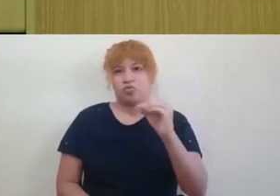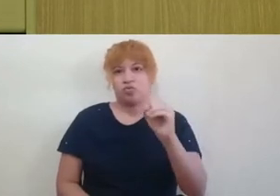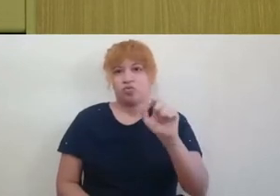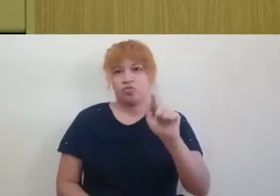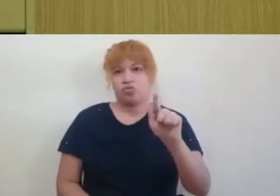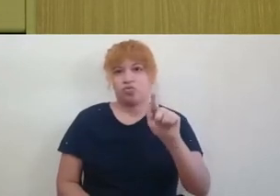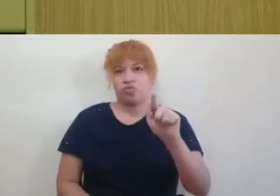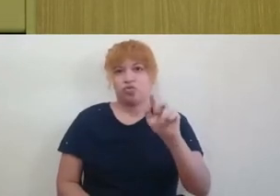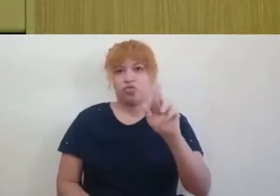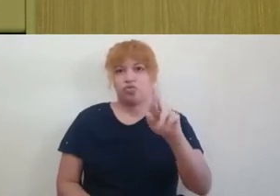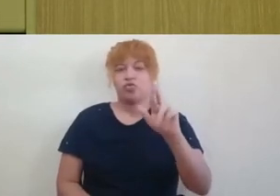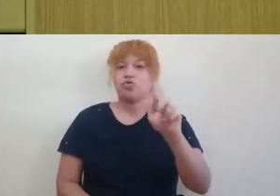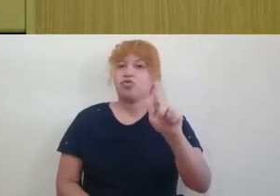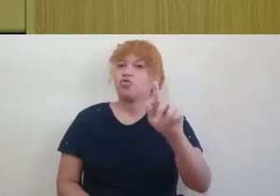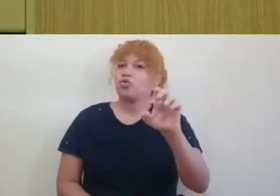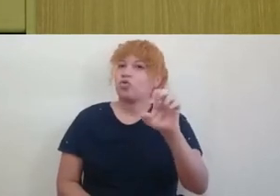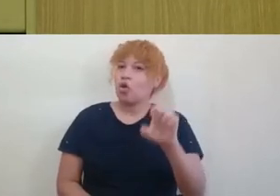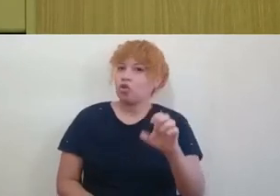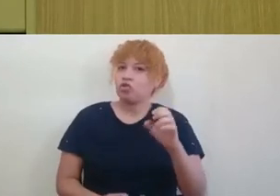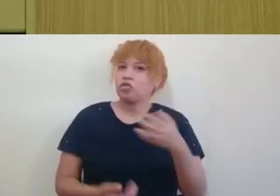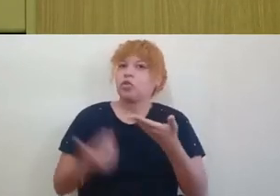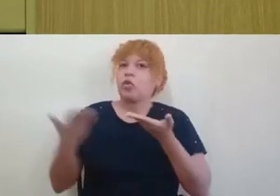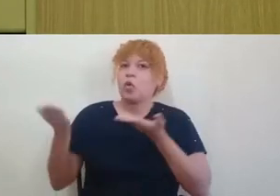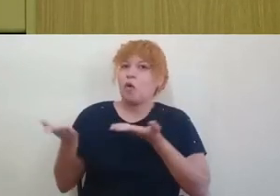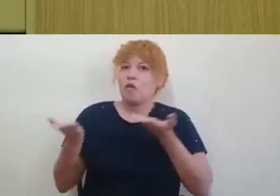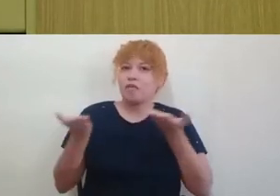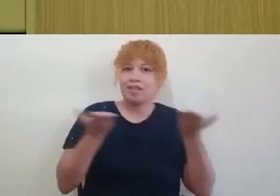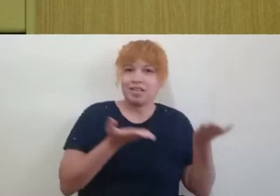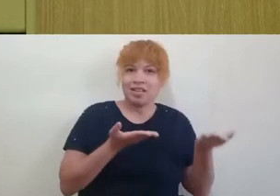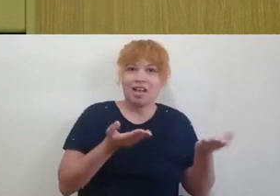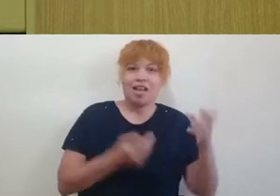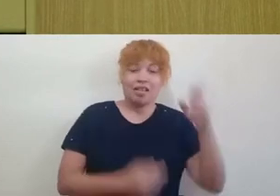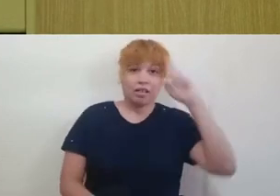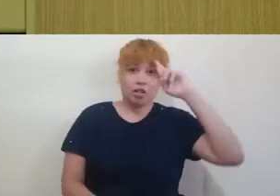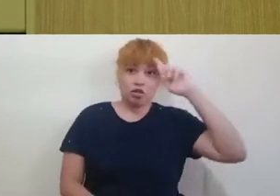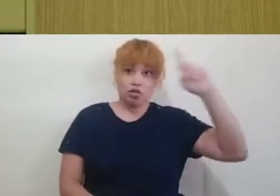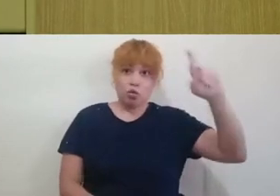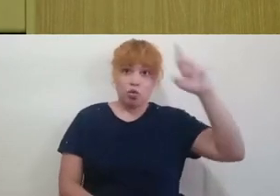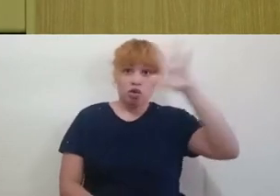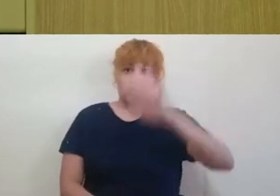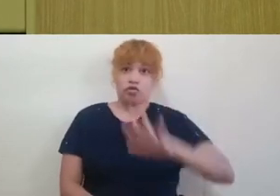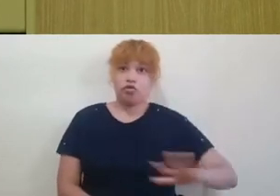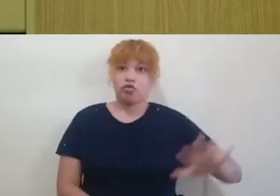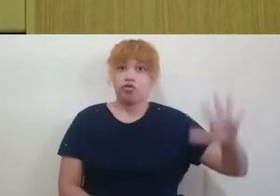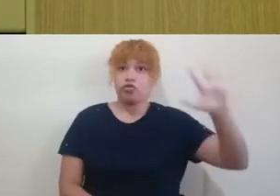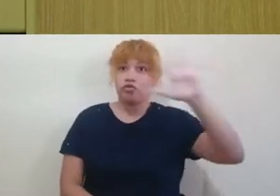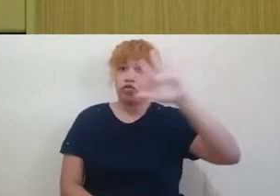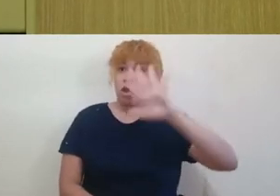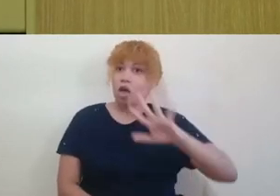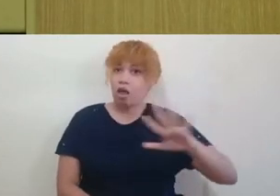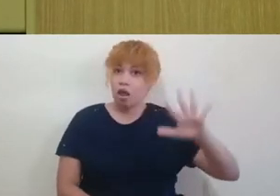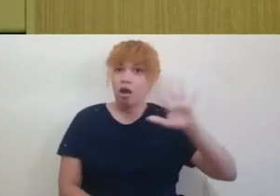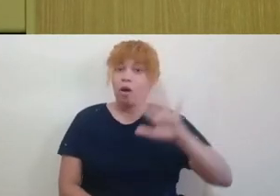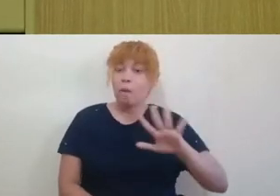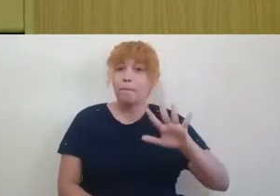nossos professores, todos os nossos servidores técnicos, terceirizados, que auxiliaram para que